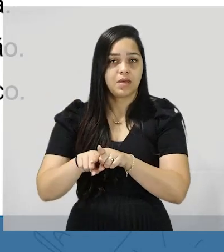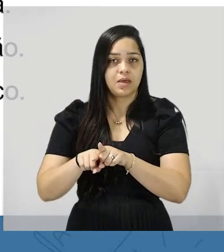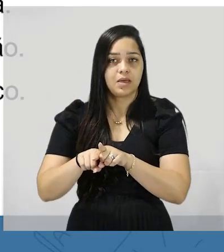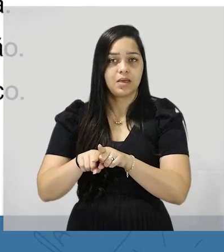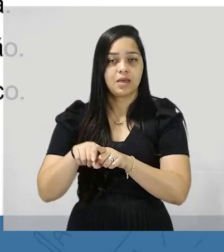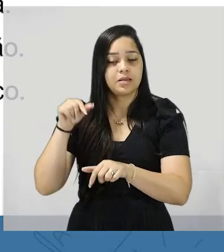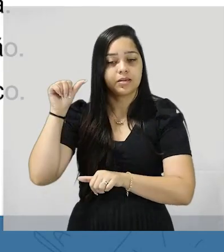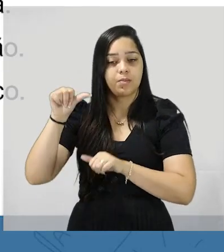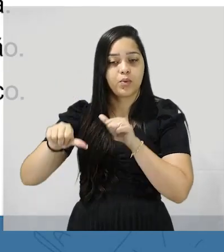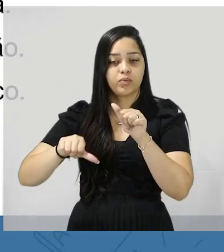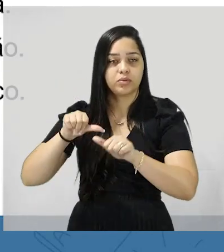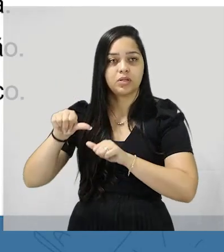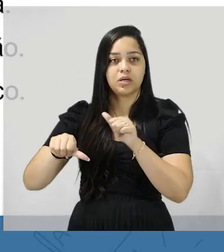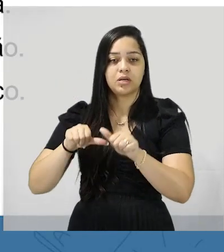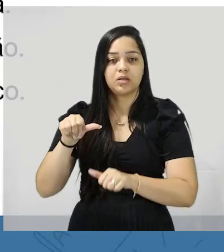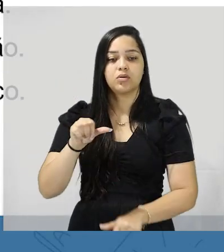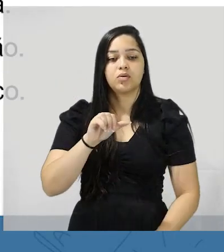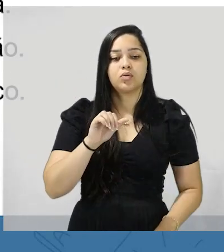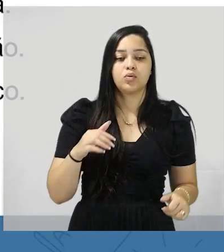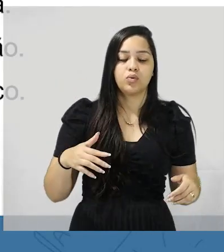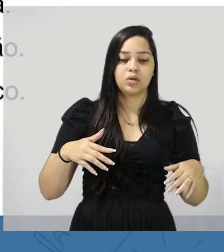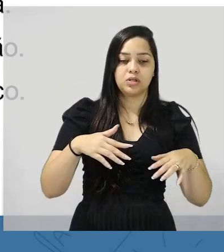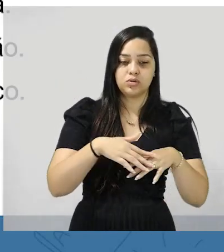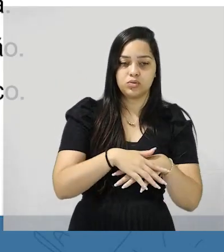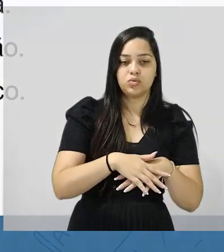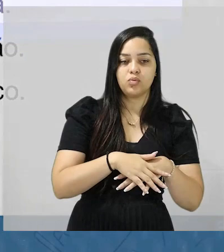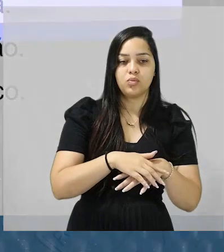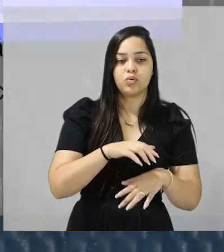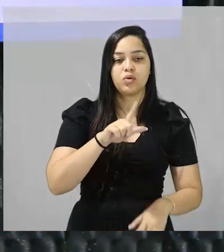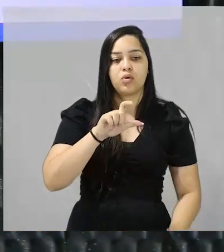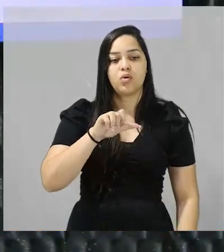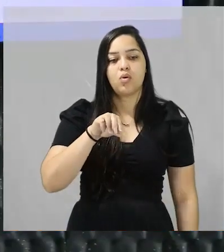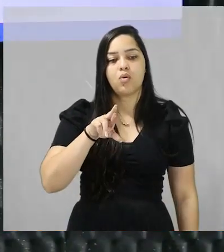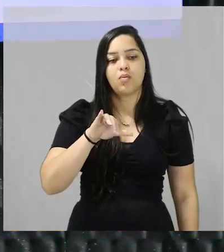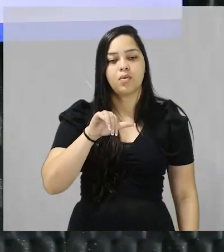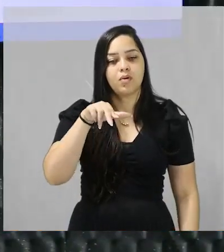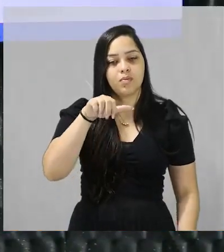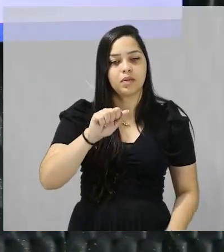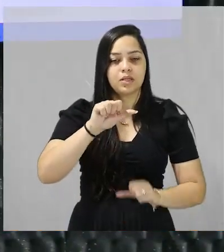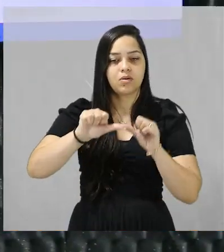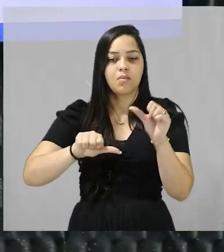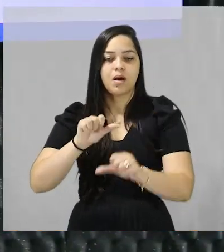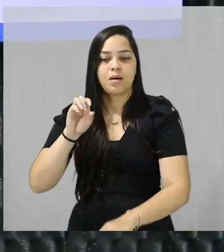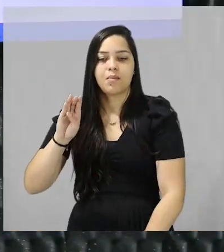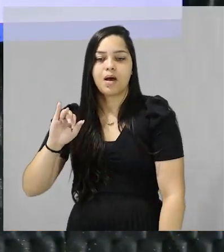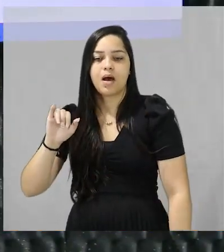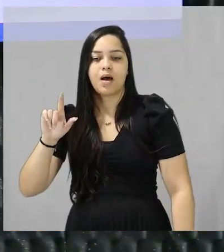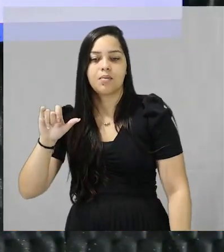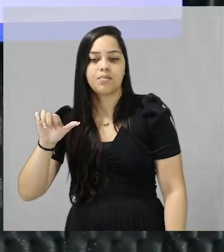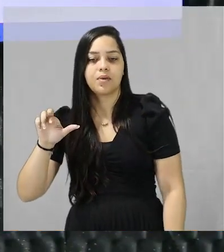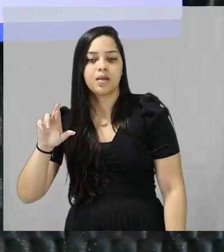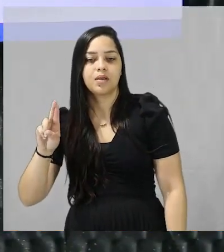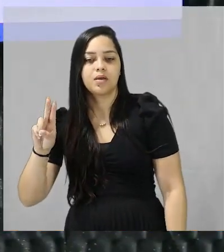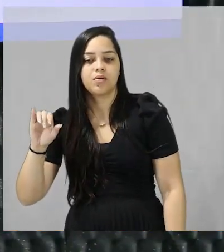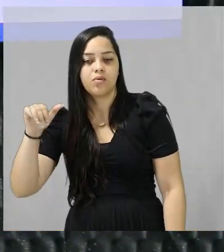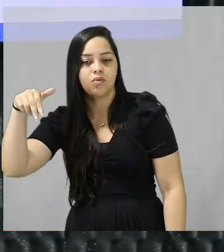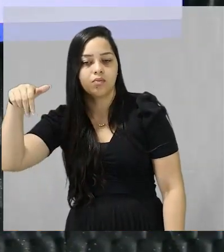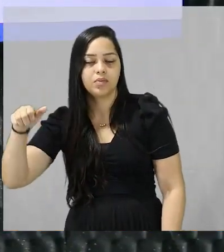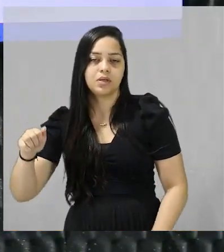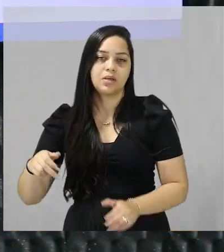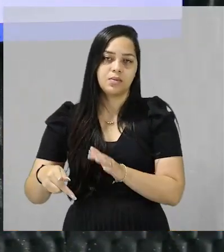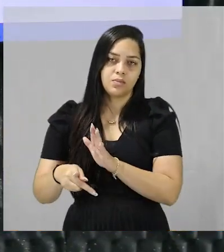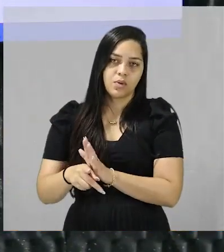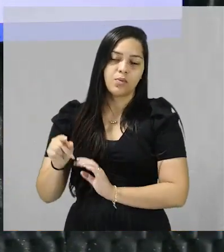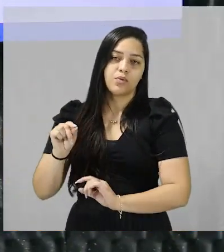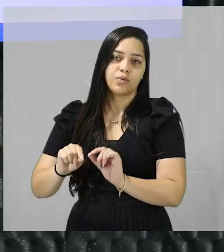interconversão entre um isômero, né, a bilirrubina, na lumirubina. Isso, né, na presença